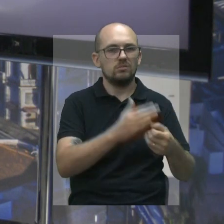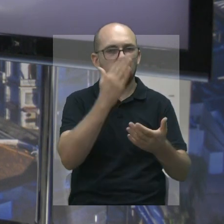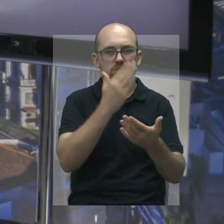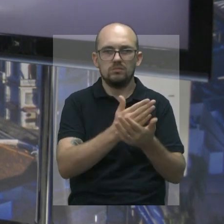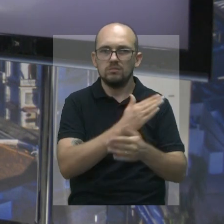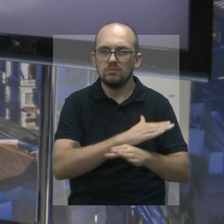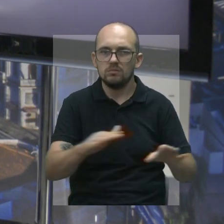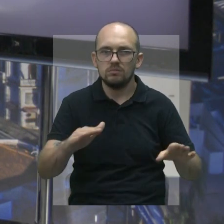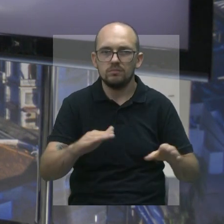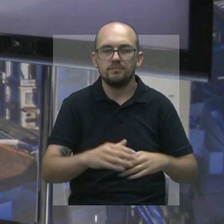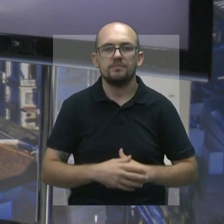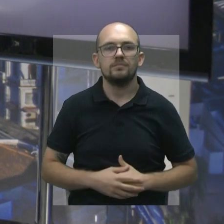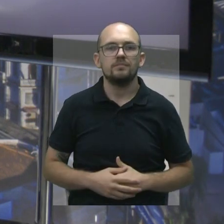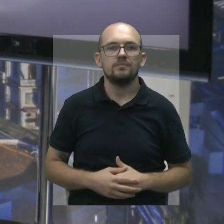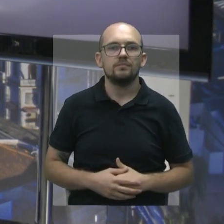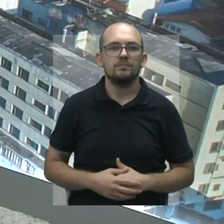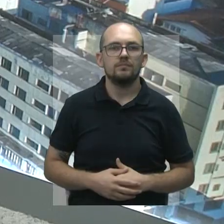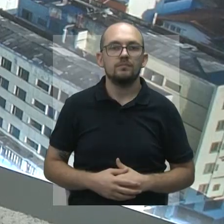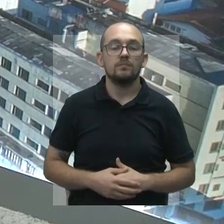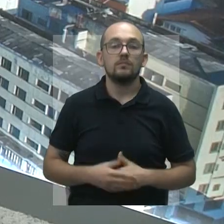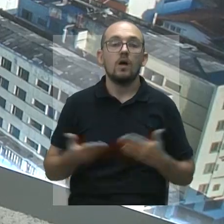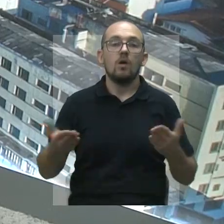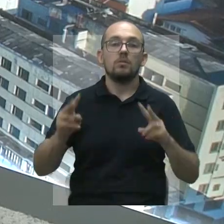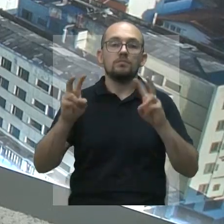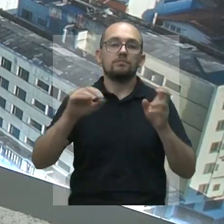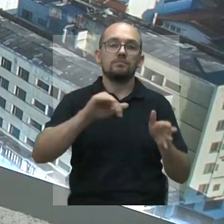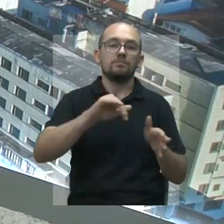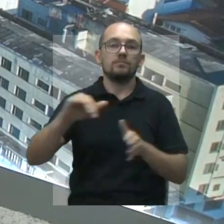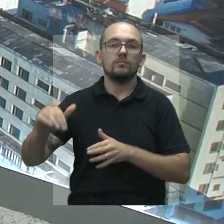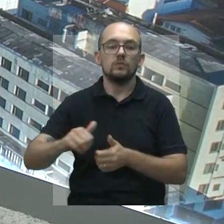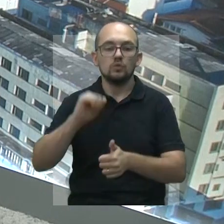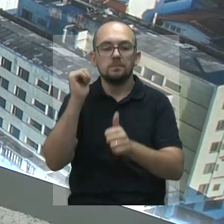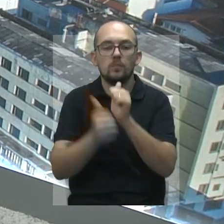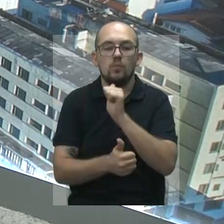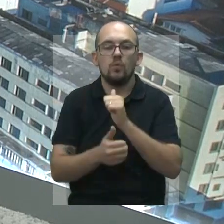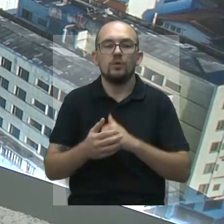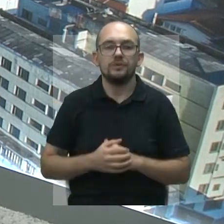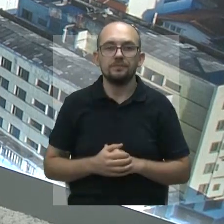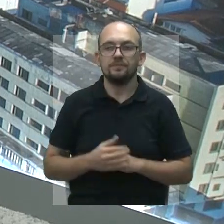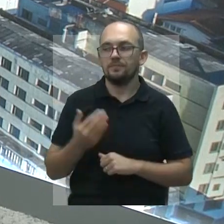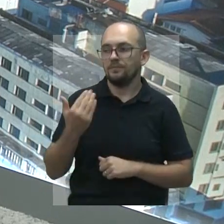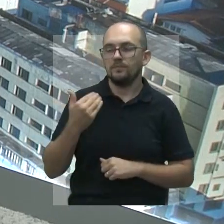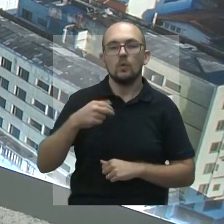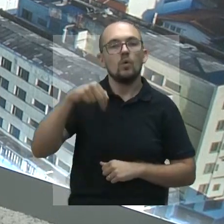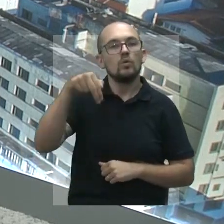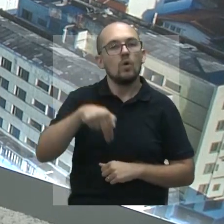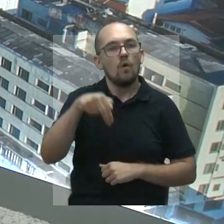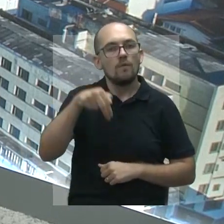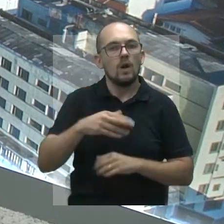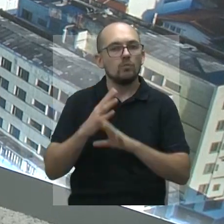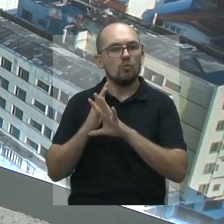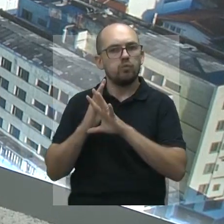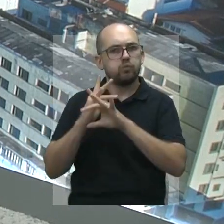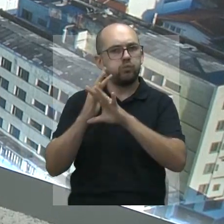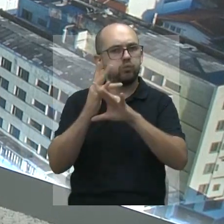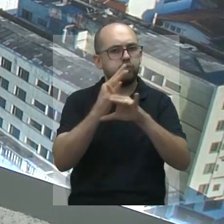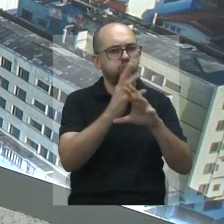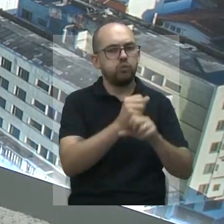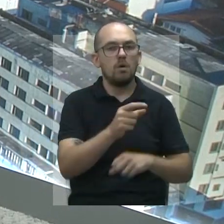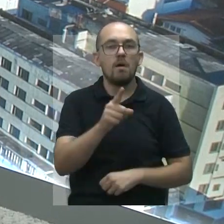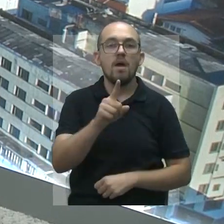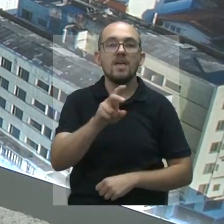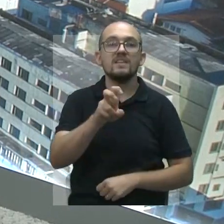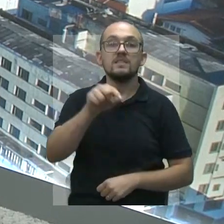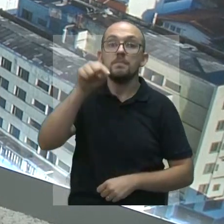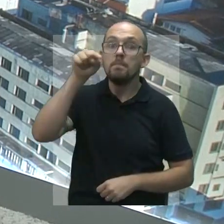a violência contra a mulher. Vamos falar de esporte agora. No mês de novembro, mais de 15 mil atletas participaram da edição